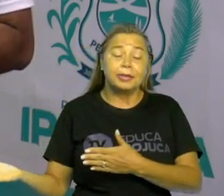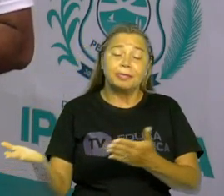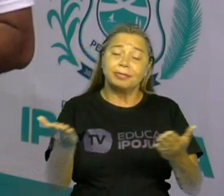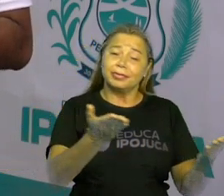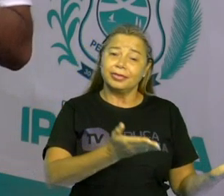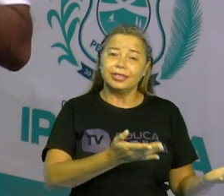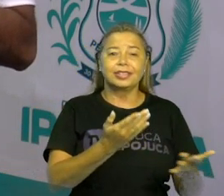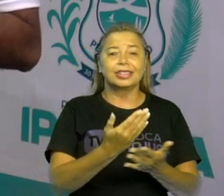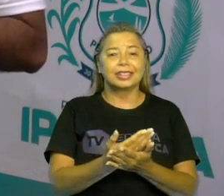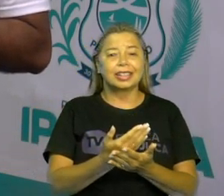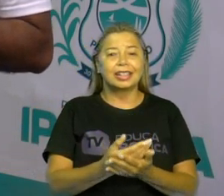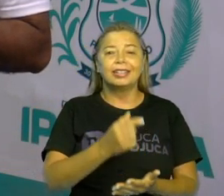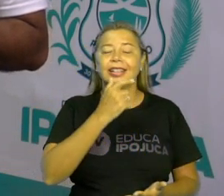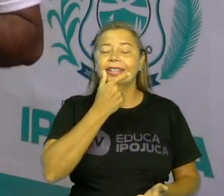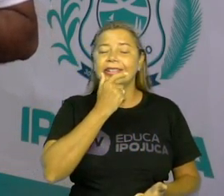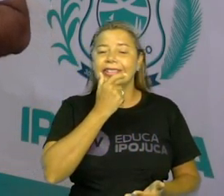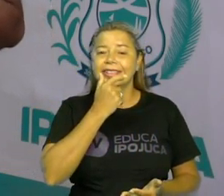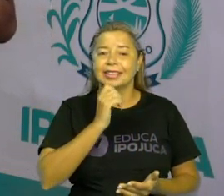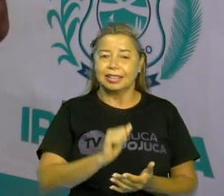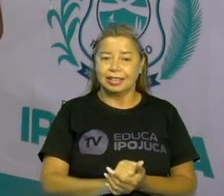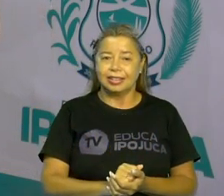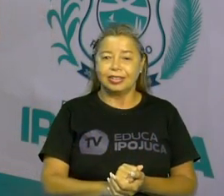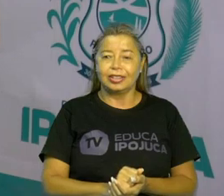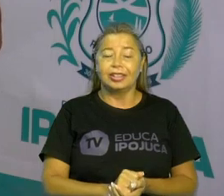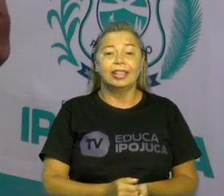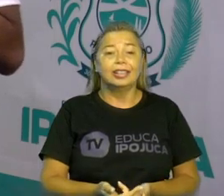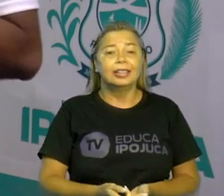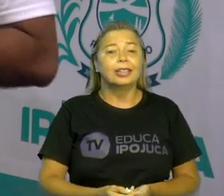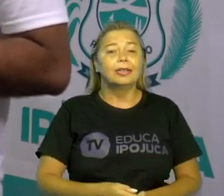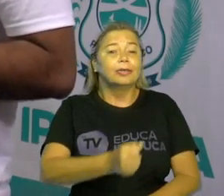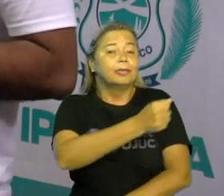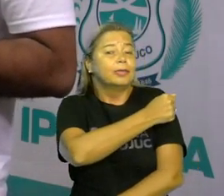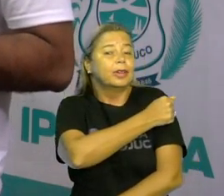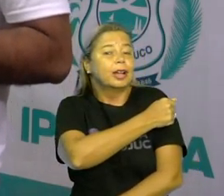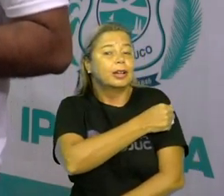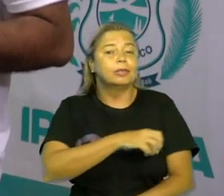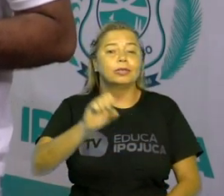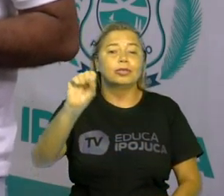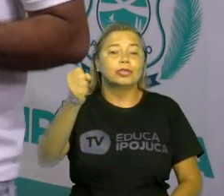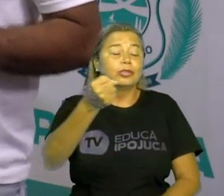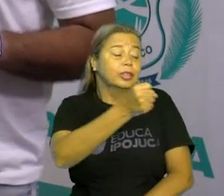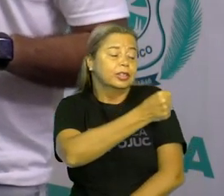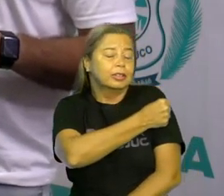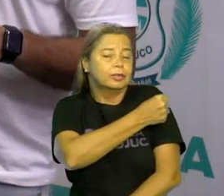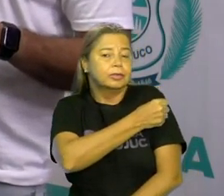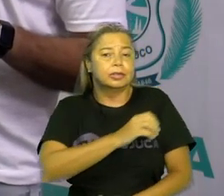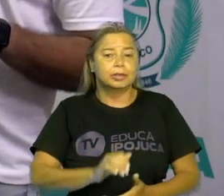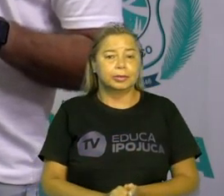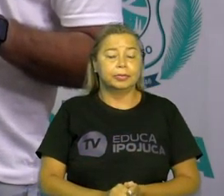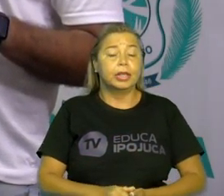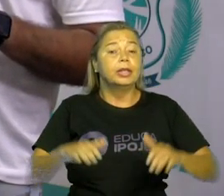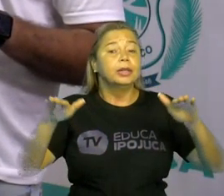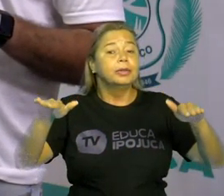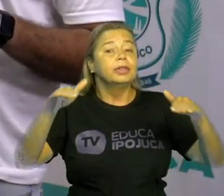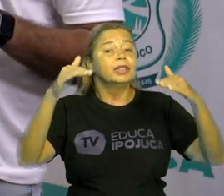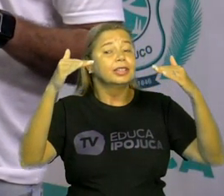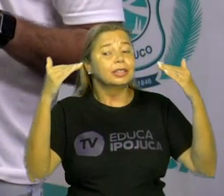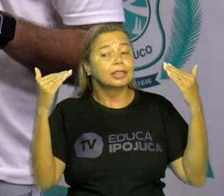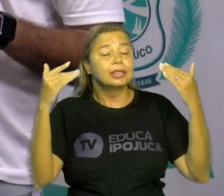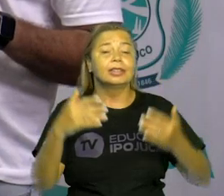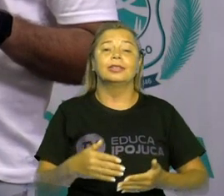inglesa pessoal do oitavo ano presta atenção no que eu vou falar agora na semana